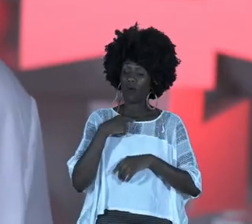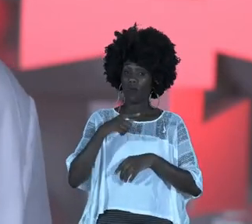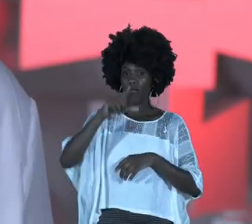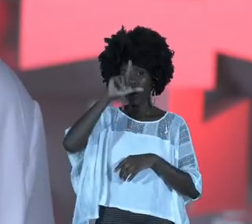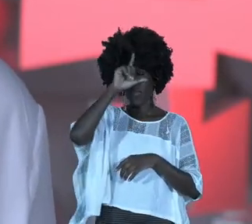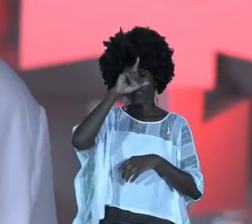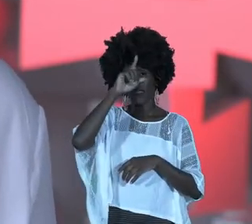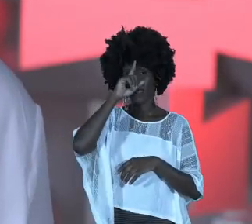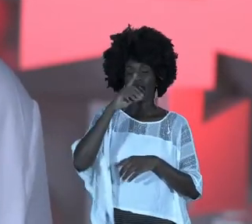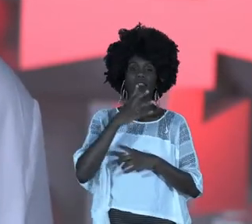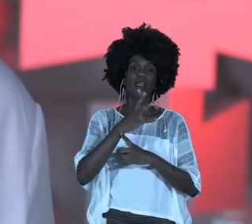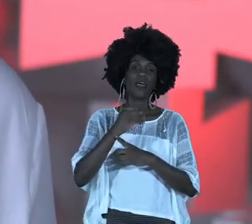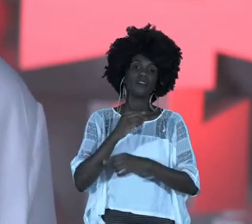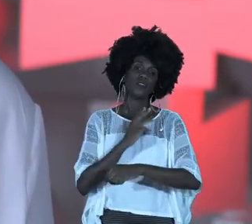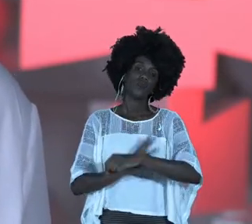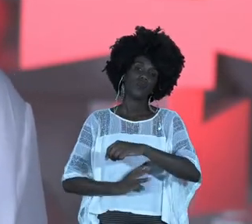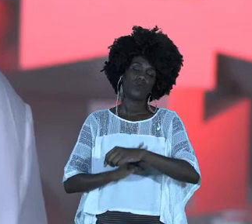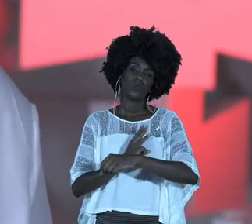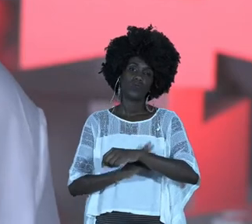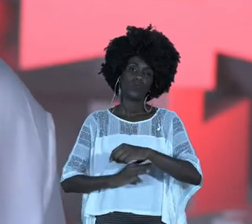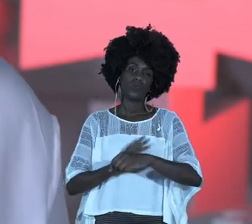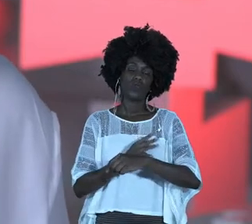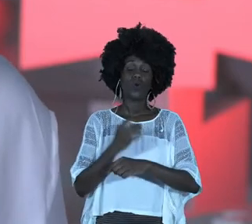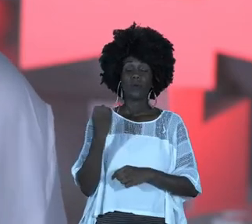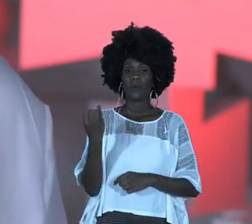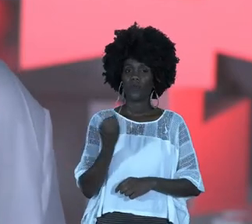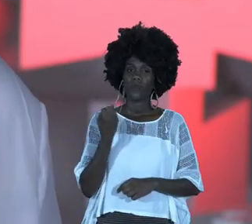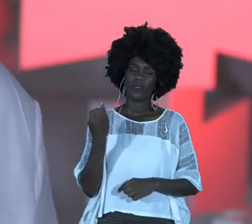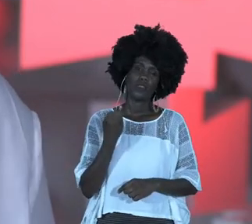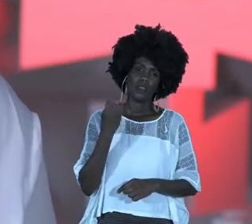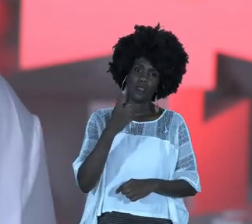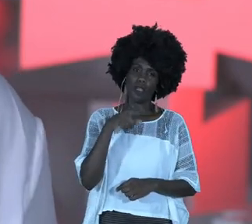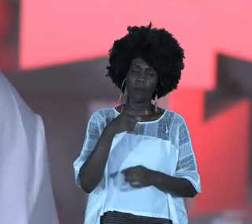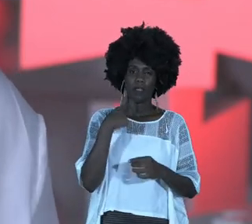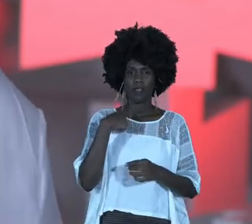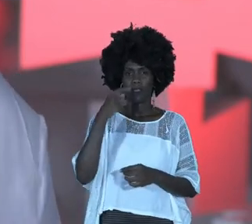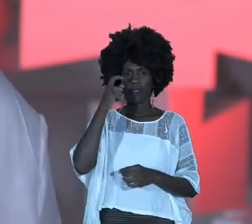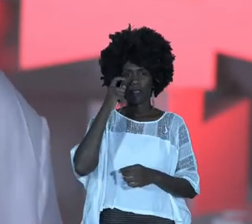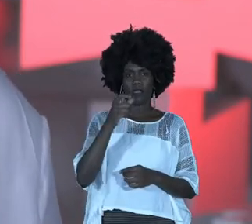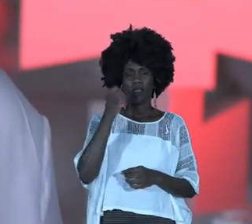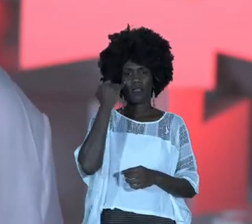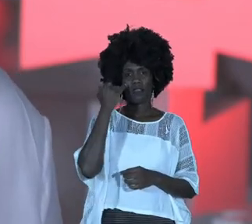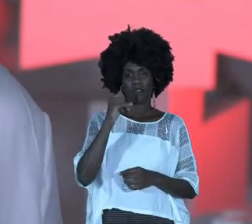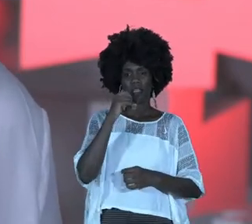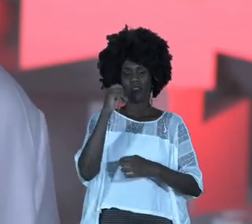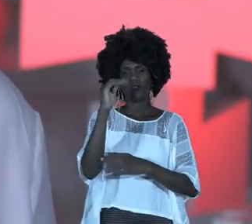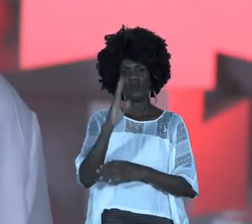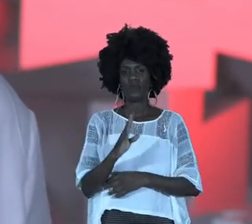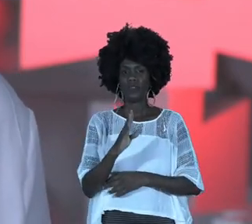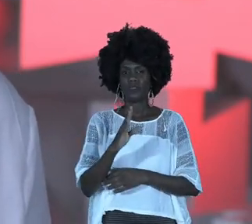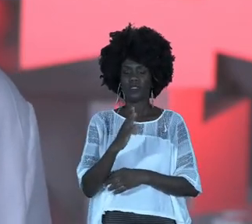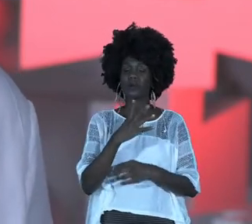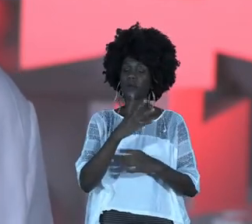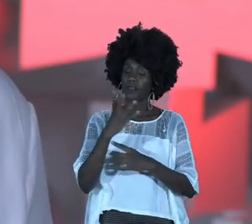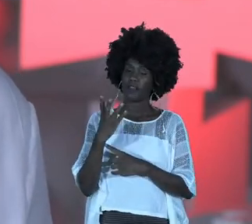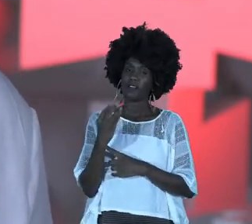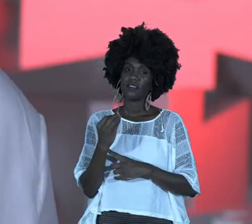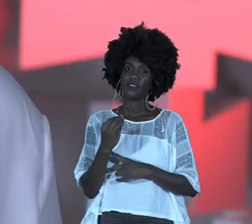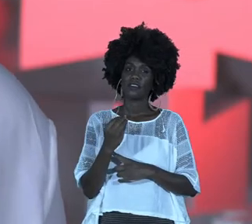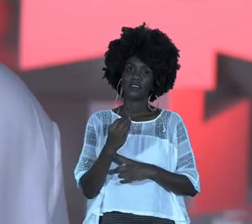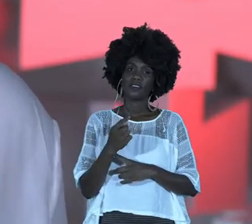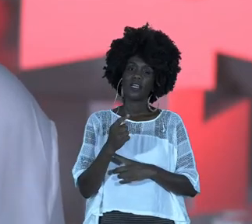moderna, ele é uma figura importante para trazer essa ideia de Brasil, de brasilidade para a arte.